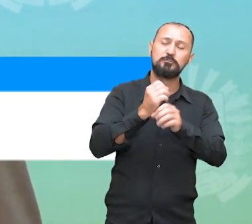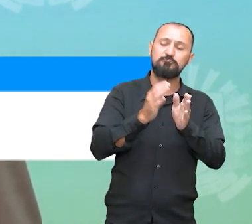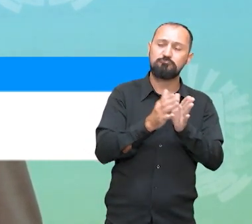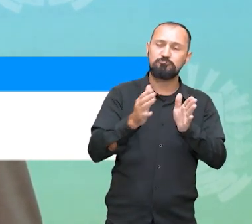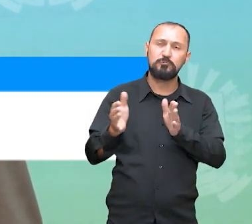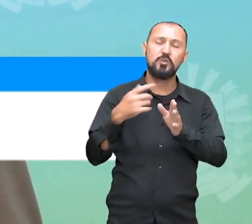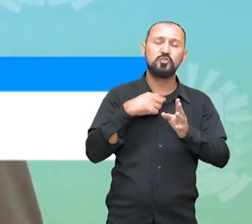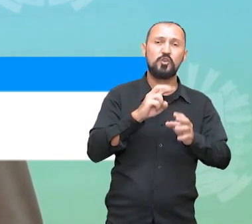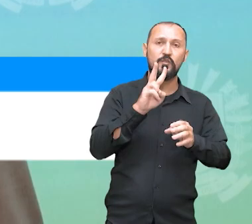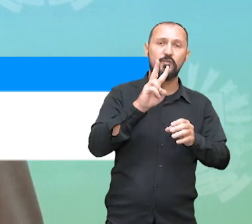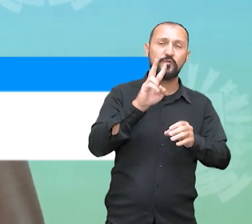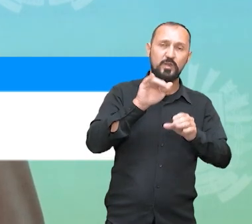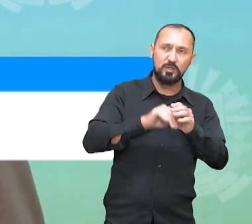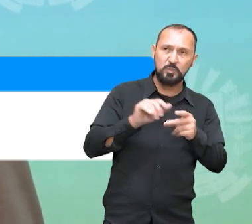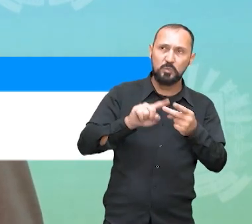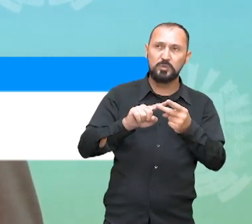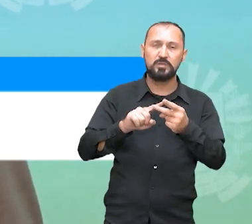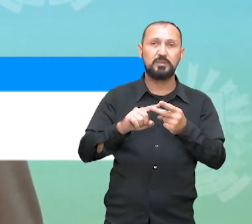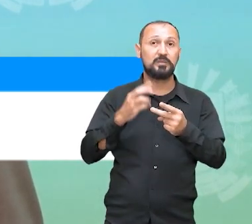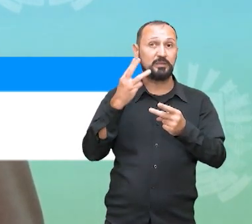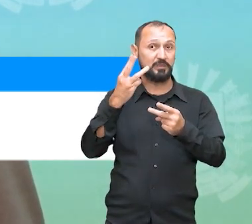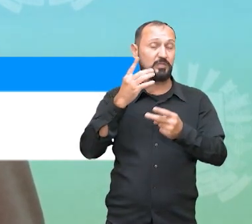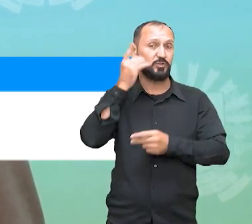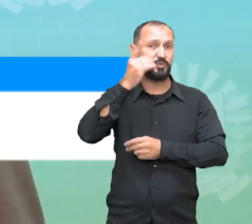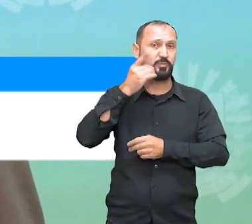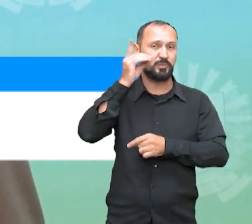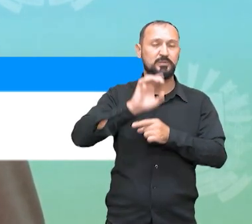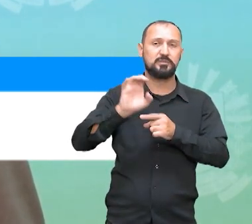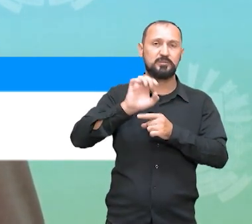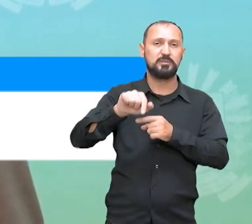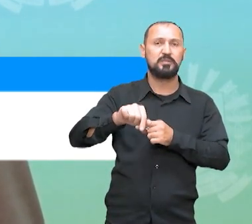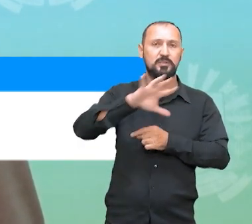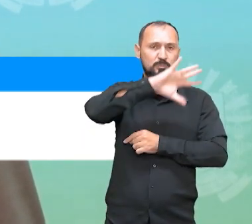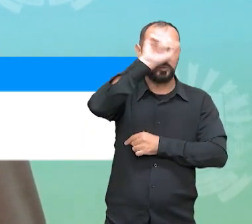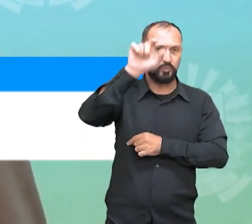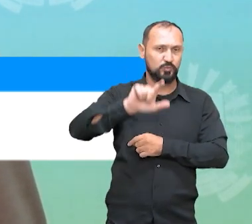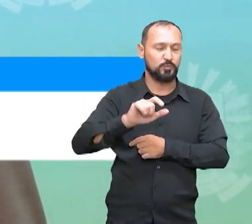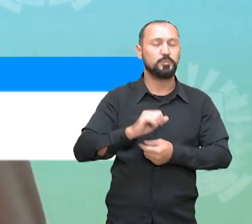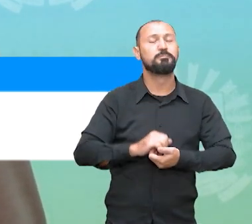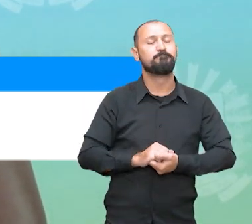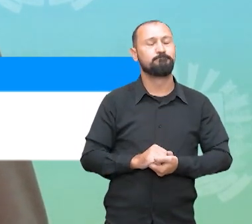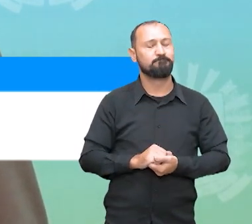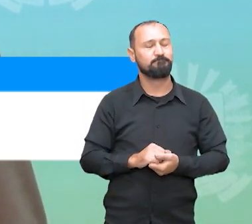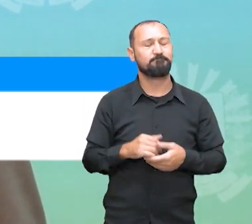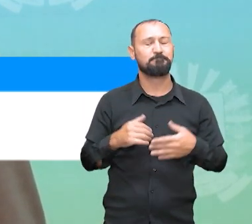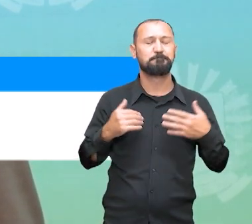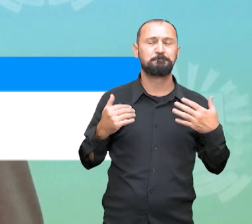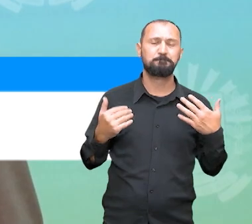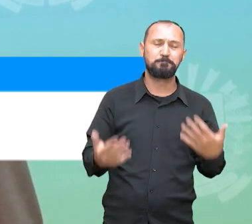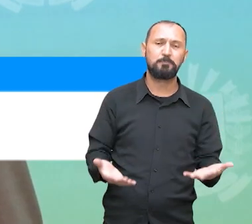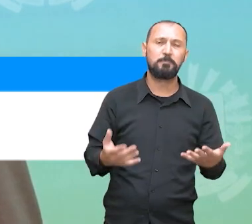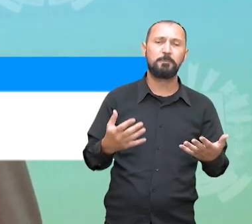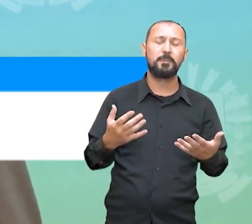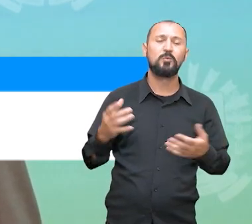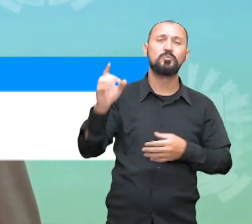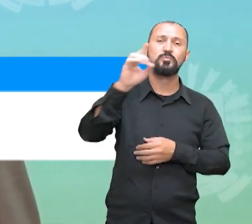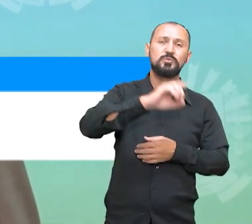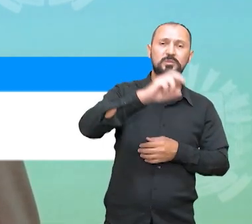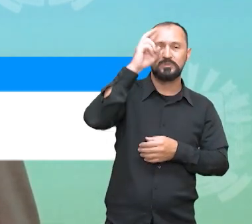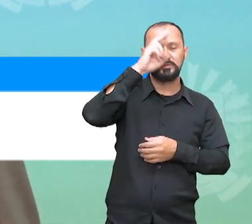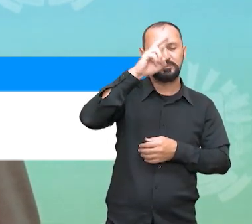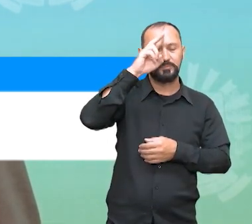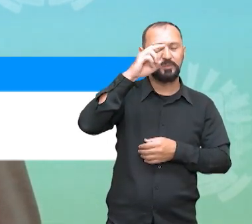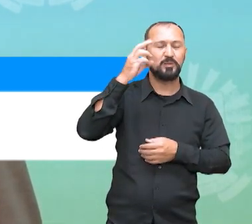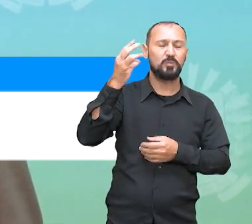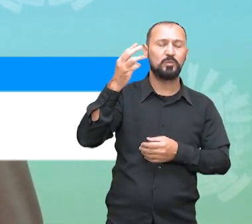de vereadores e 3 mandatos de deputado estadual aqui no nosso querido Mato Grosso do Sul. Então é dia de lembrar